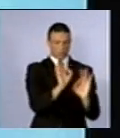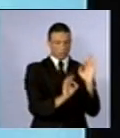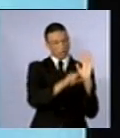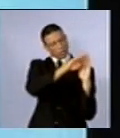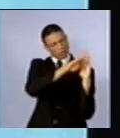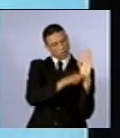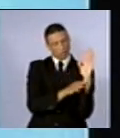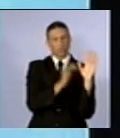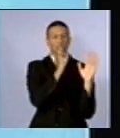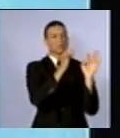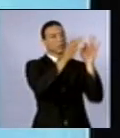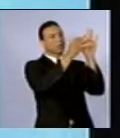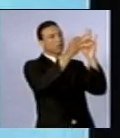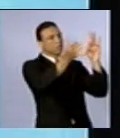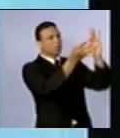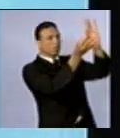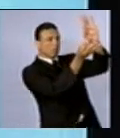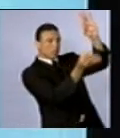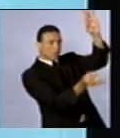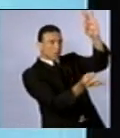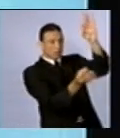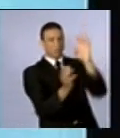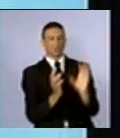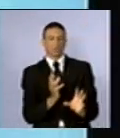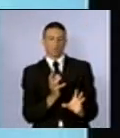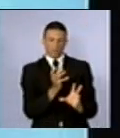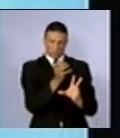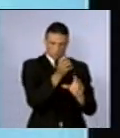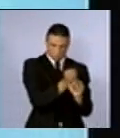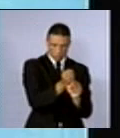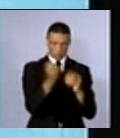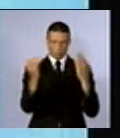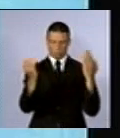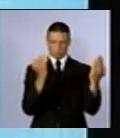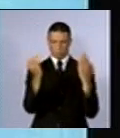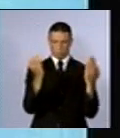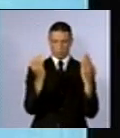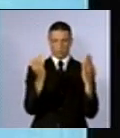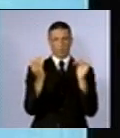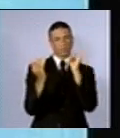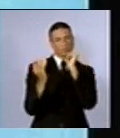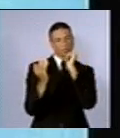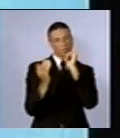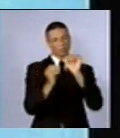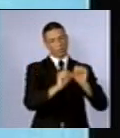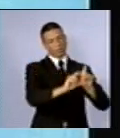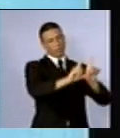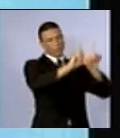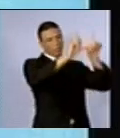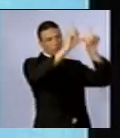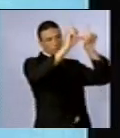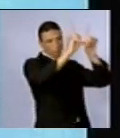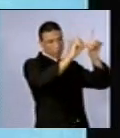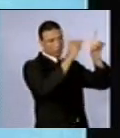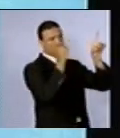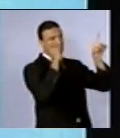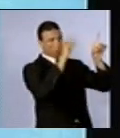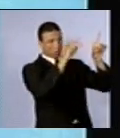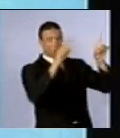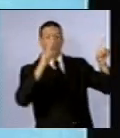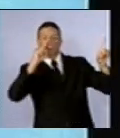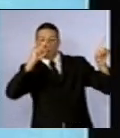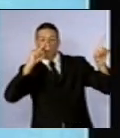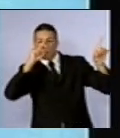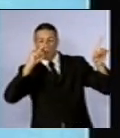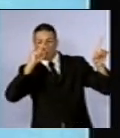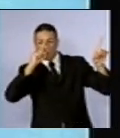das distâncias das linhas de transmissão, de forma tal a que elas representem um menor risco, não